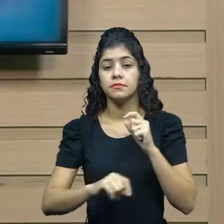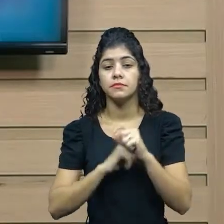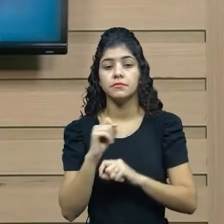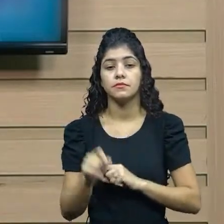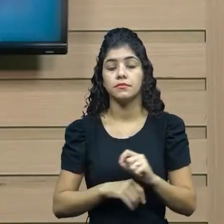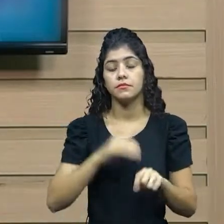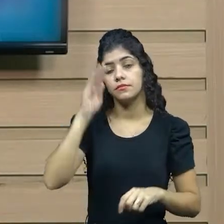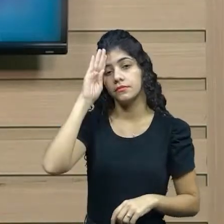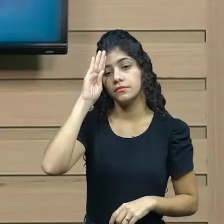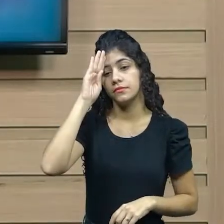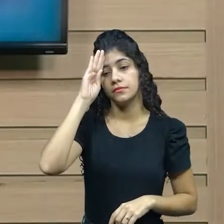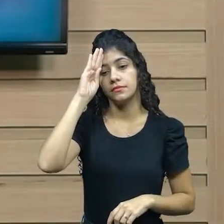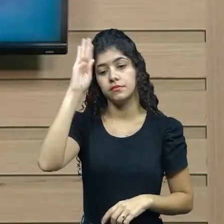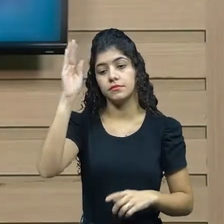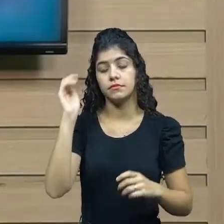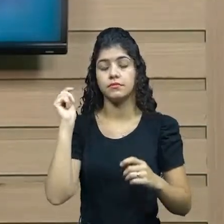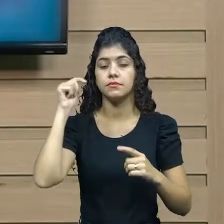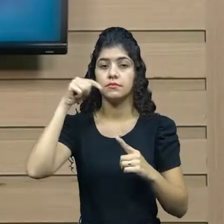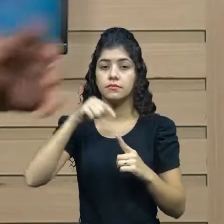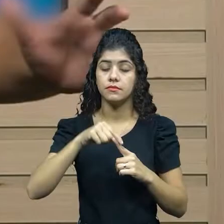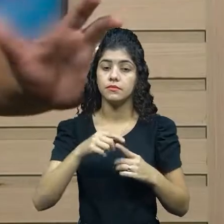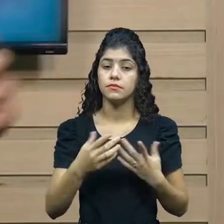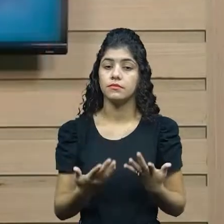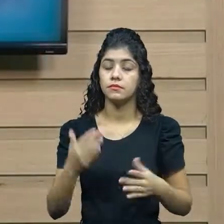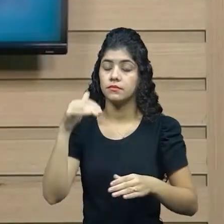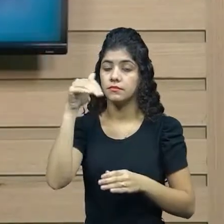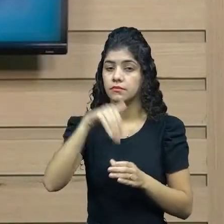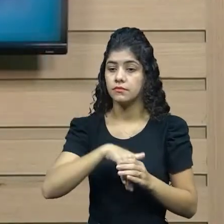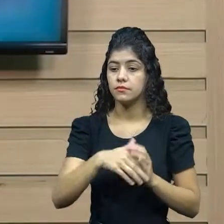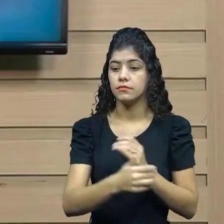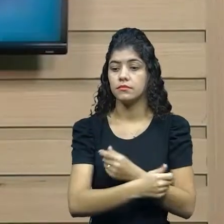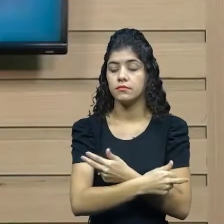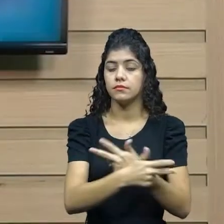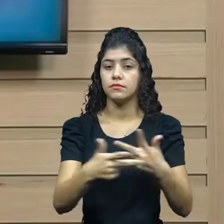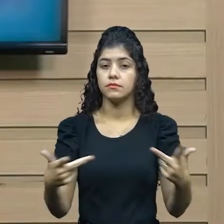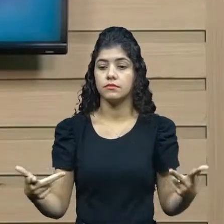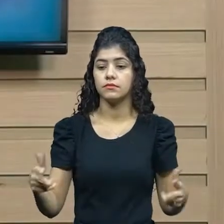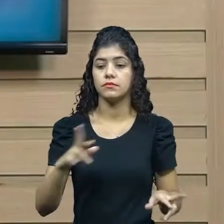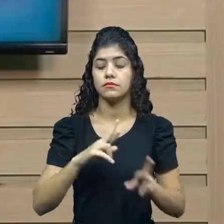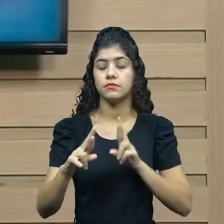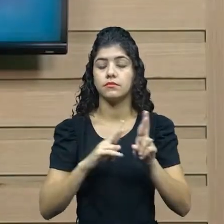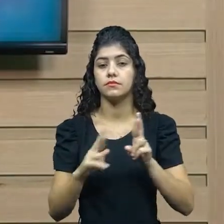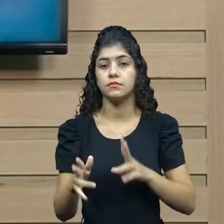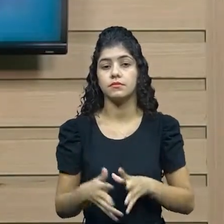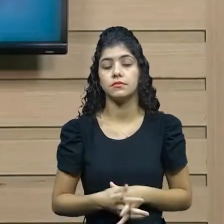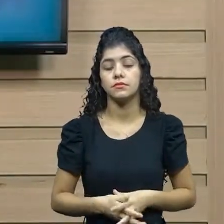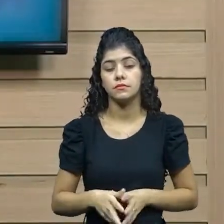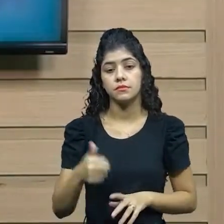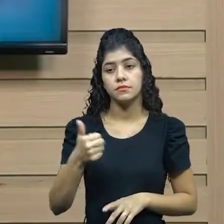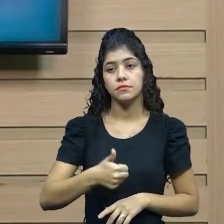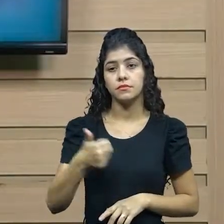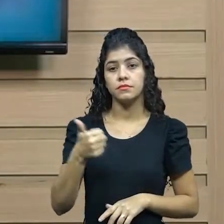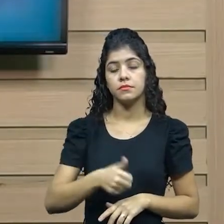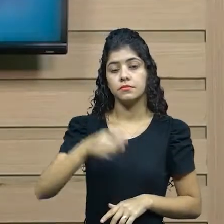dos principais objetivos, mas está dentro das dimensões do relacionamento. Então, a primeira